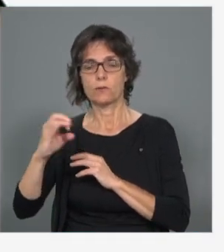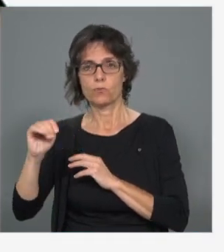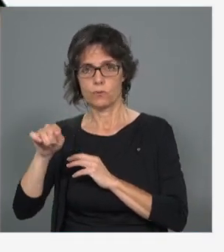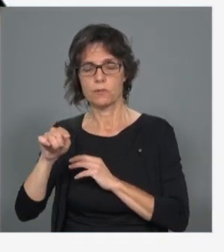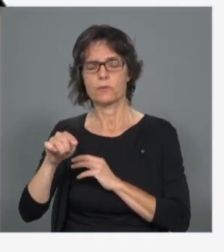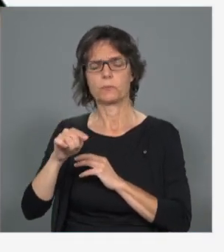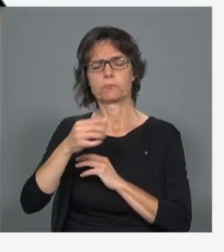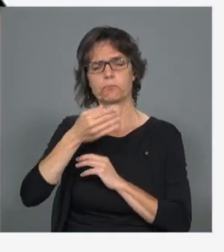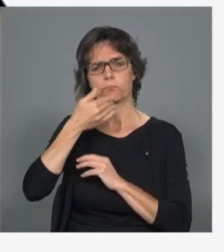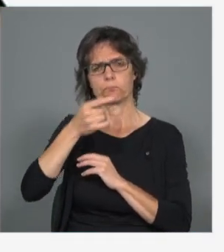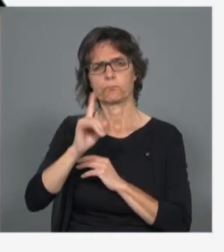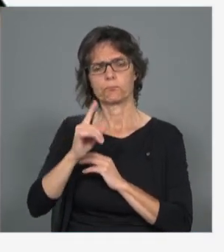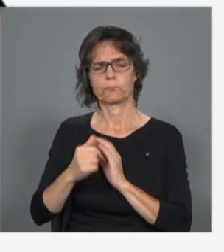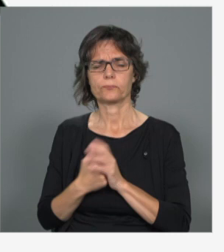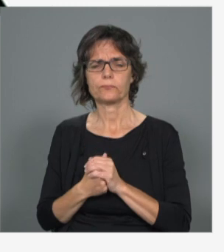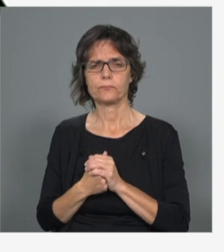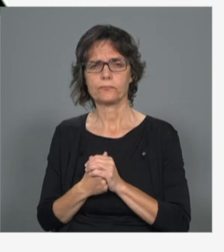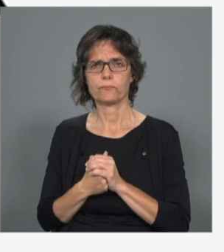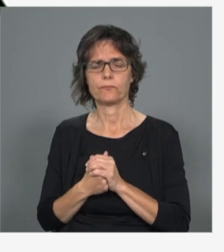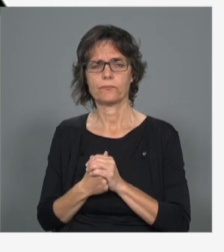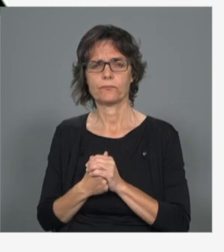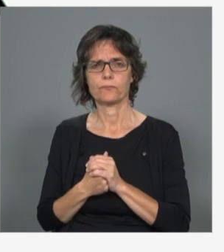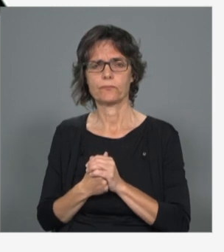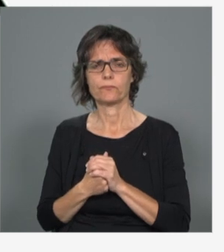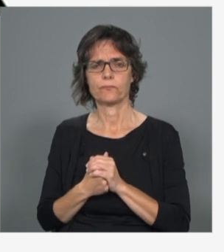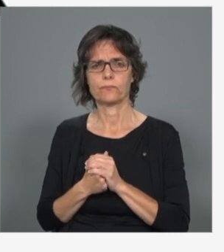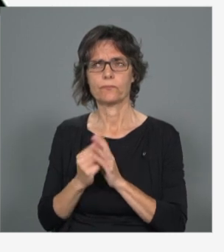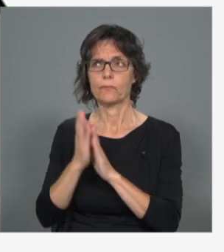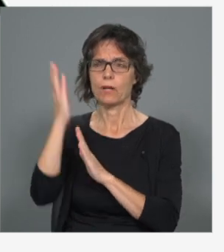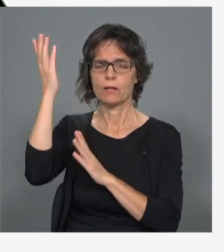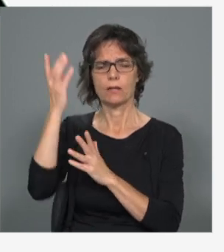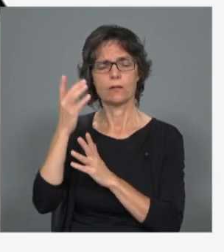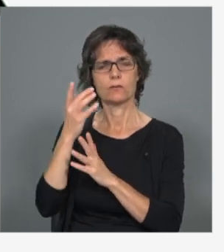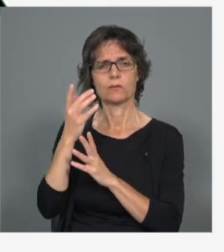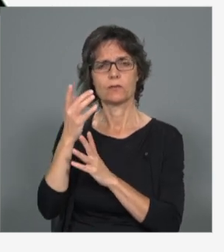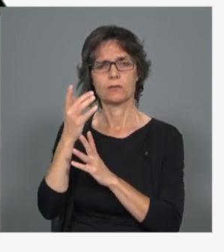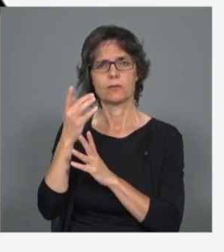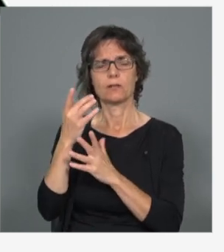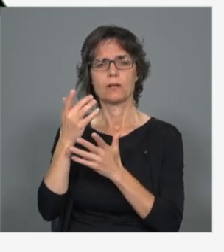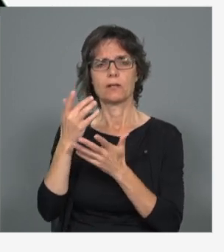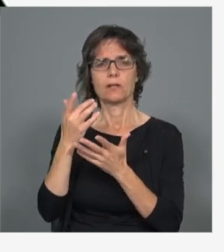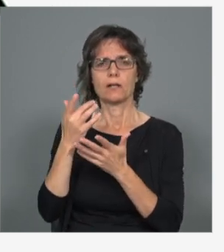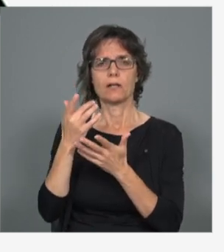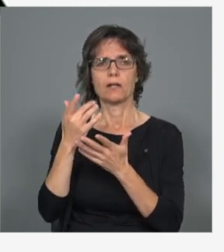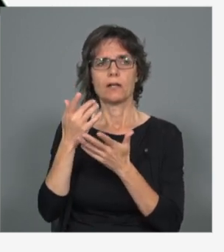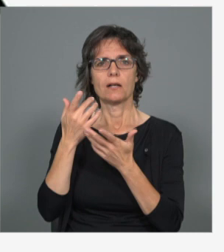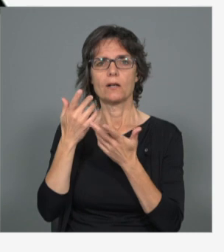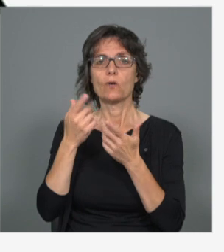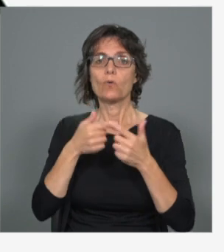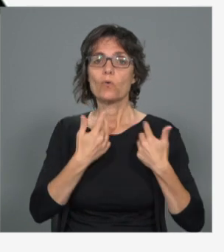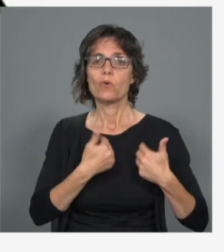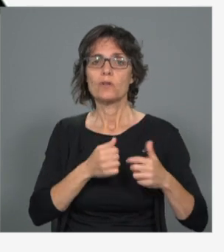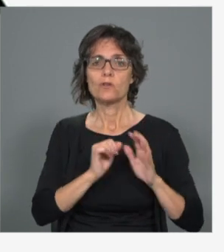e pede que Deus ilumine os olhos dos corações, do vosso coração, para compreenderdes